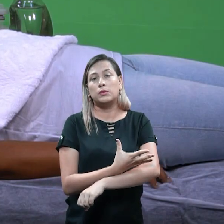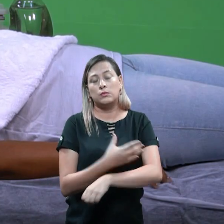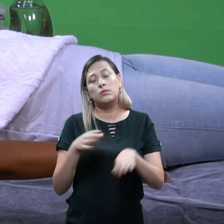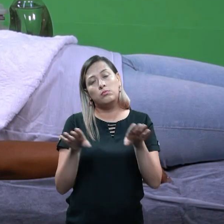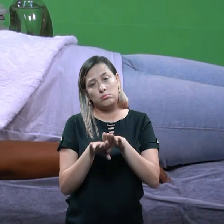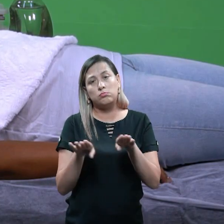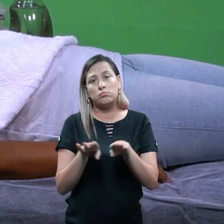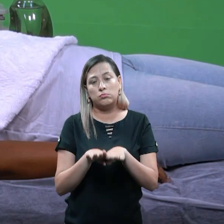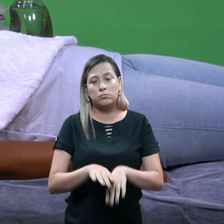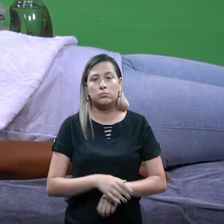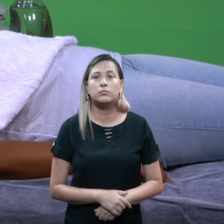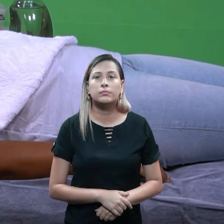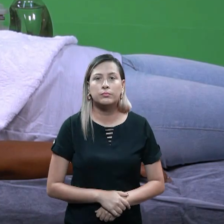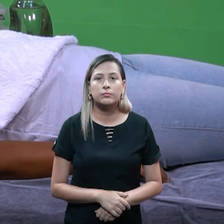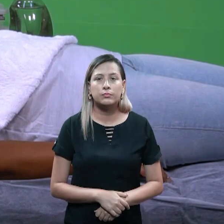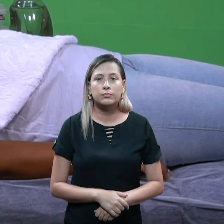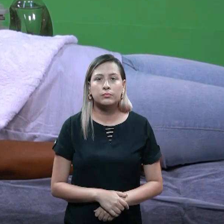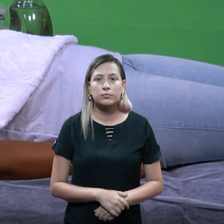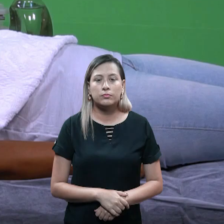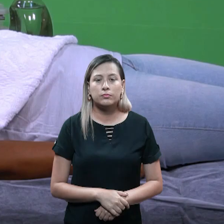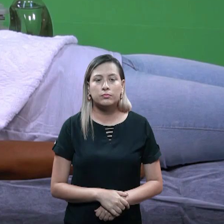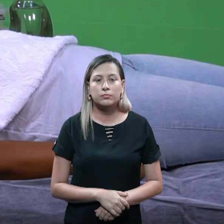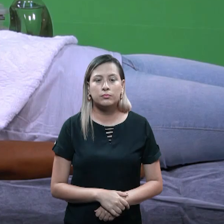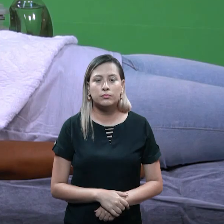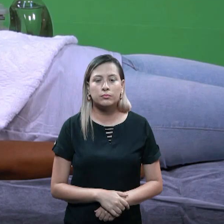cliente. Então, a gente pode